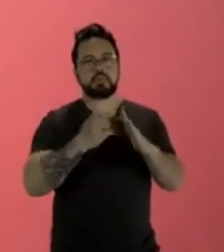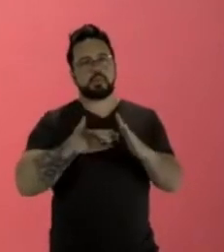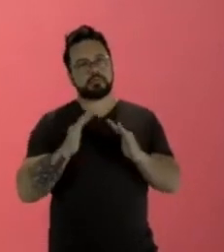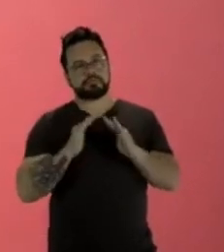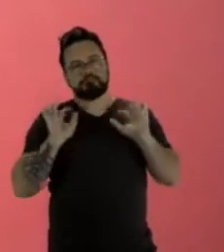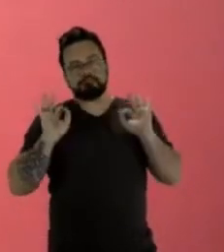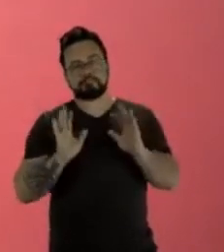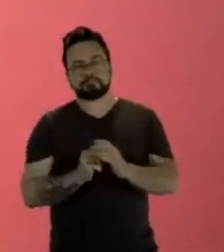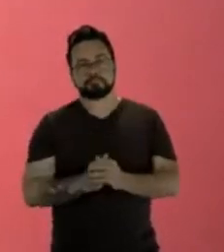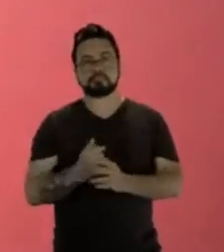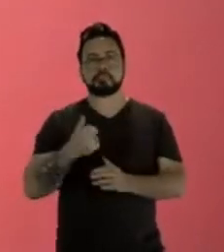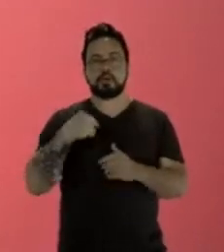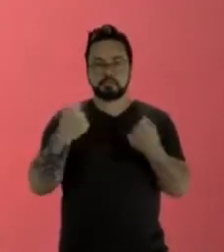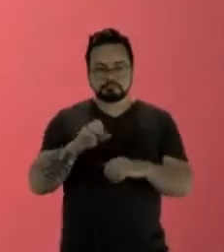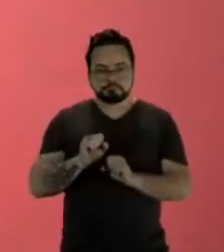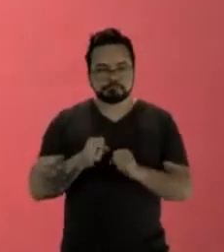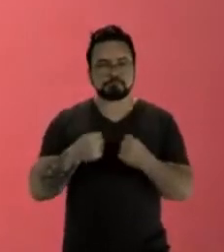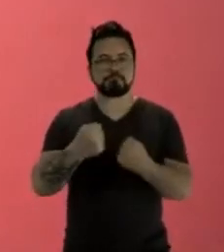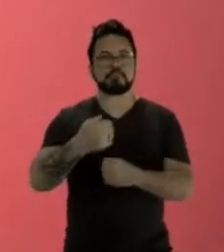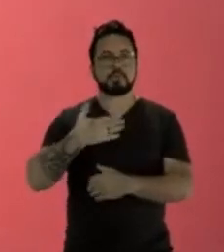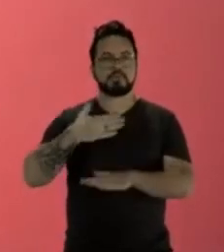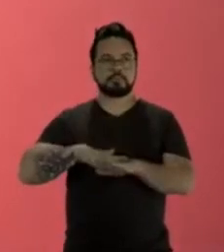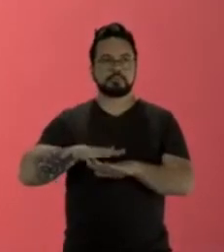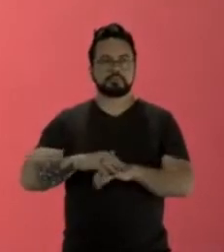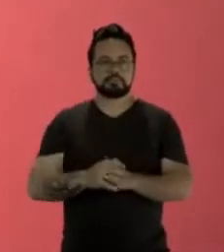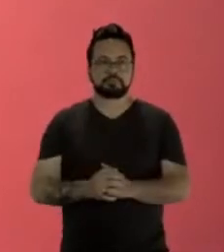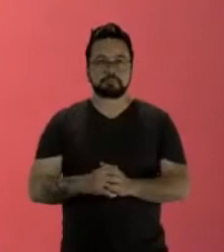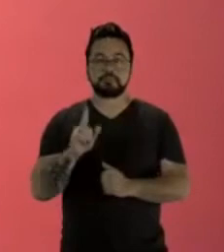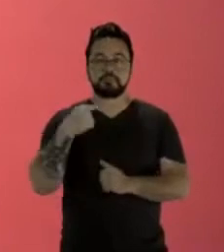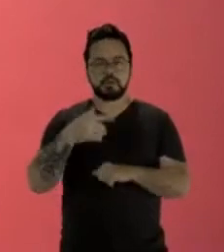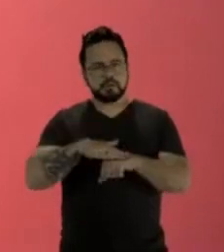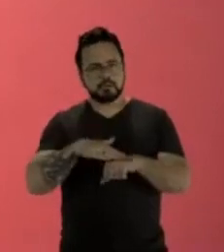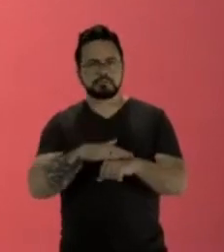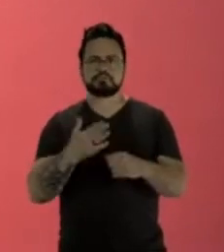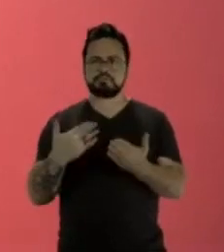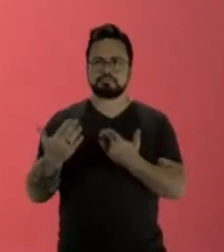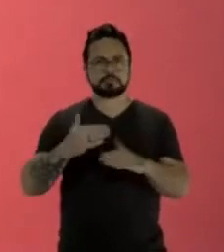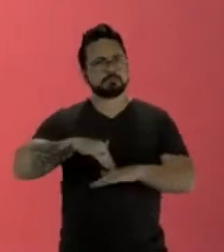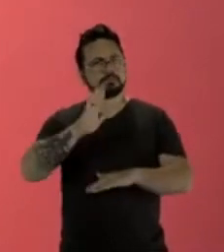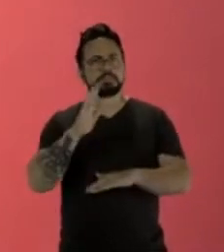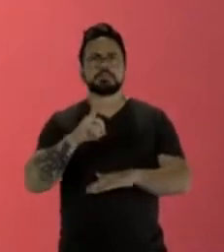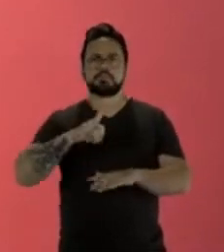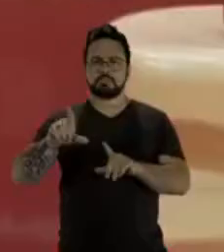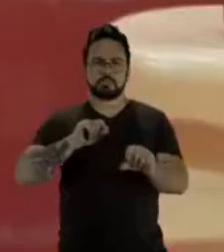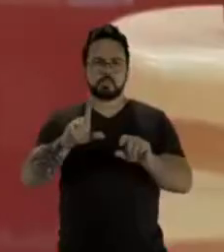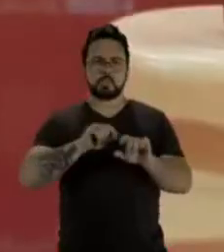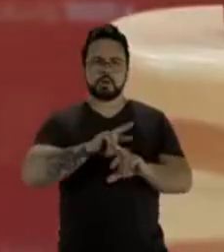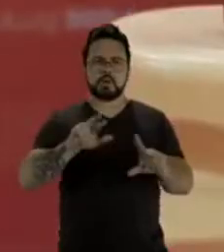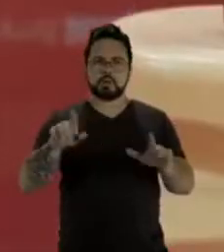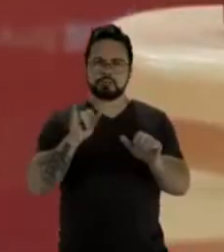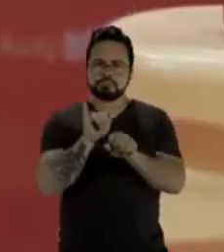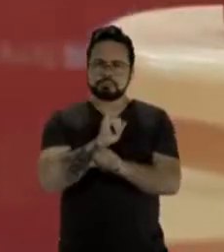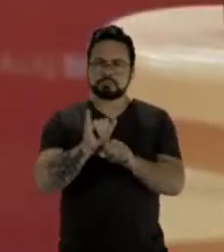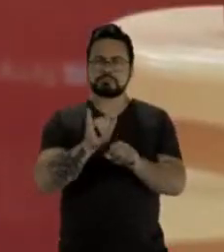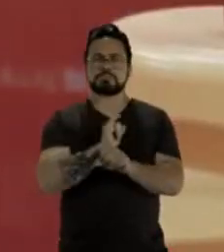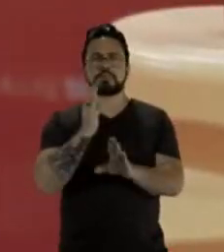casa, né? Isso é uma iniciativa que precisa começar com a gente. Então, que a gente converse mais, que a gente procure alternativas, e isso é muito bom, porque a gente